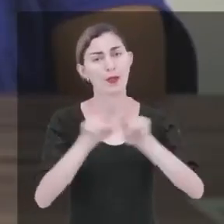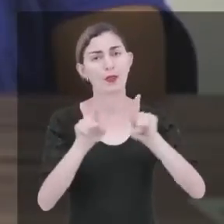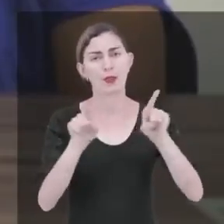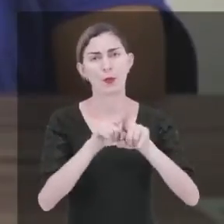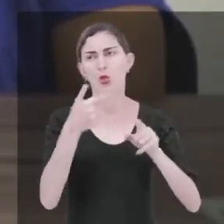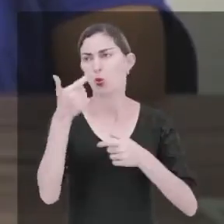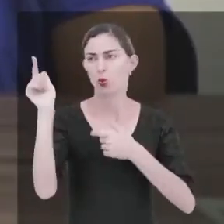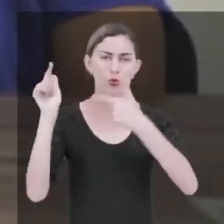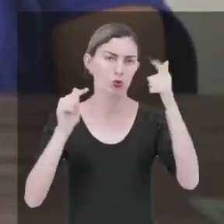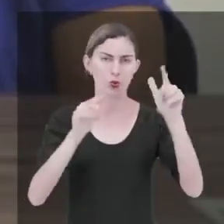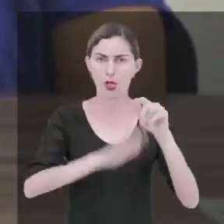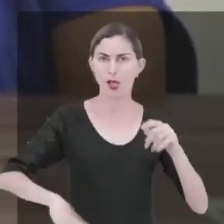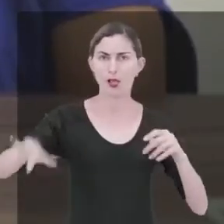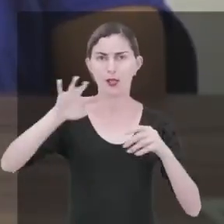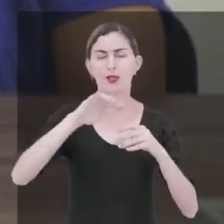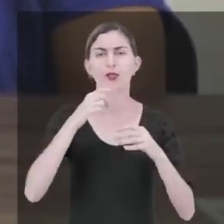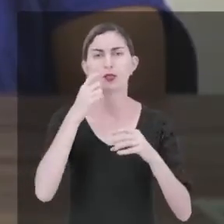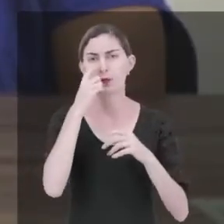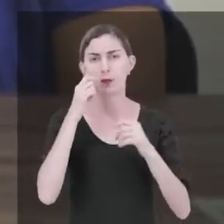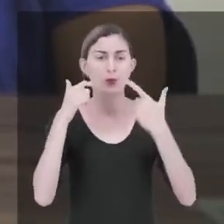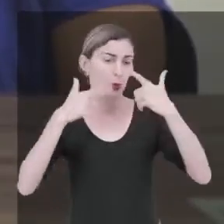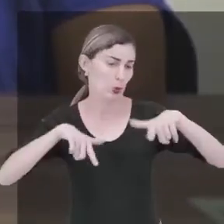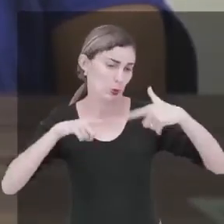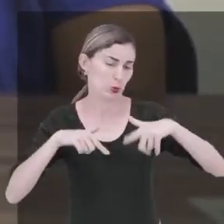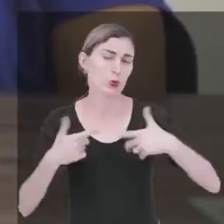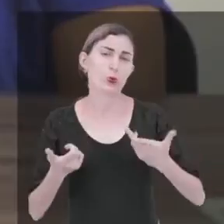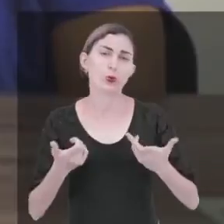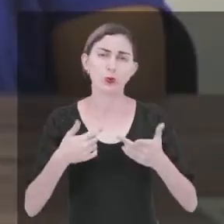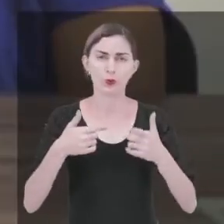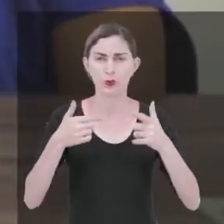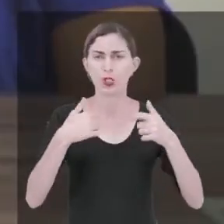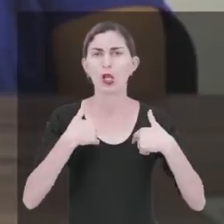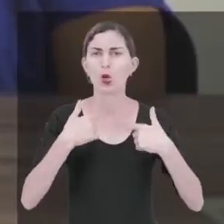também trabalhei em outros ramos, em outras áreas, ONGs,